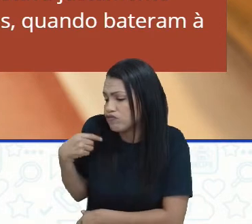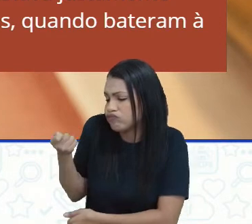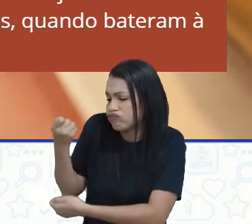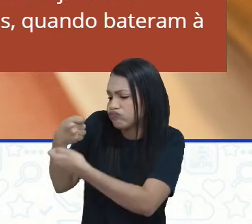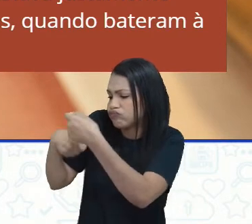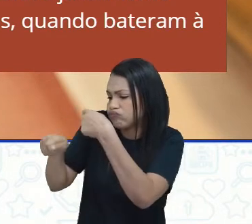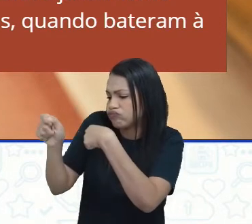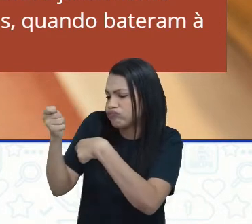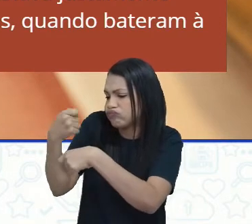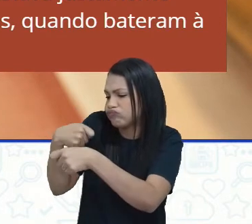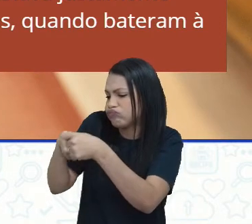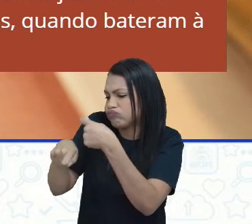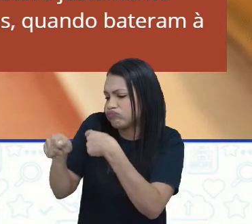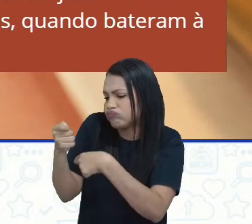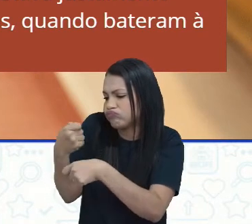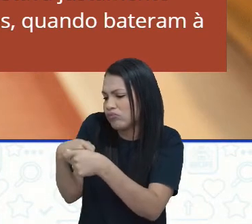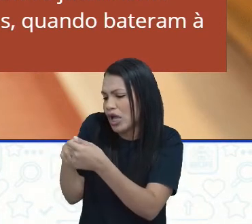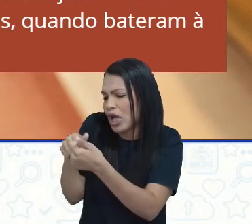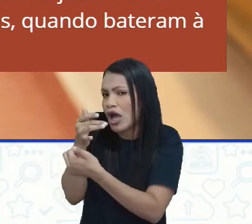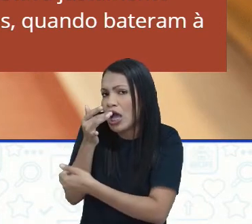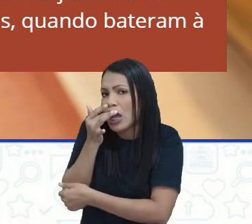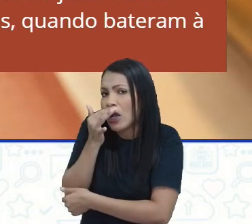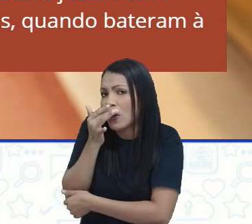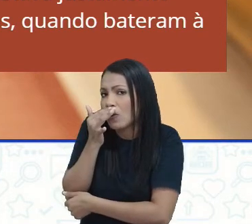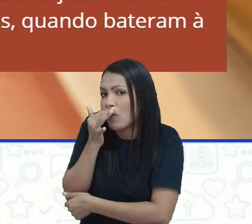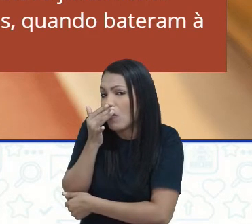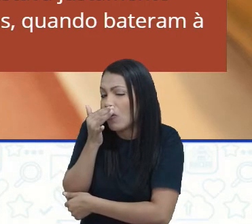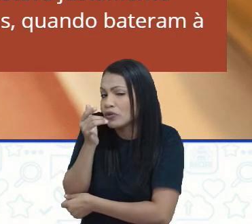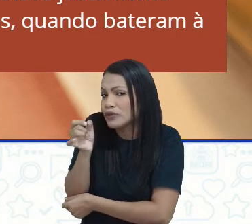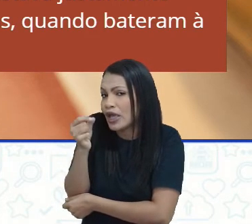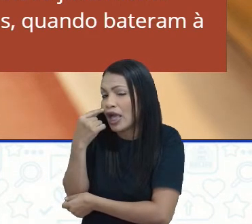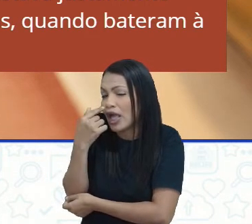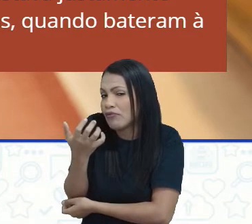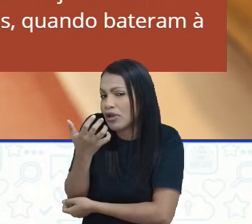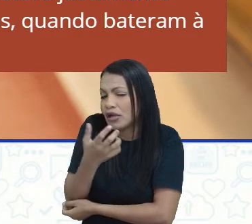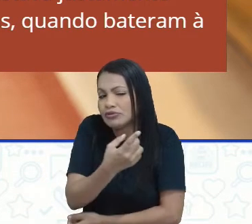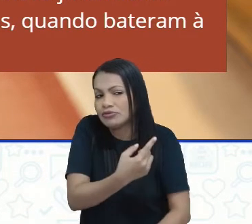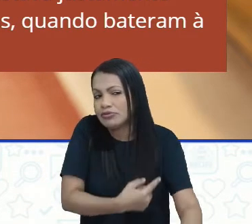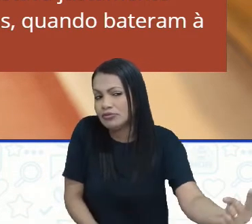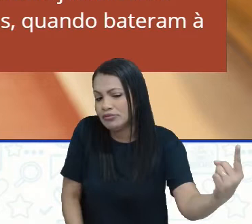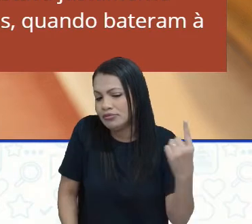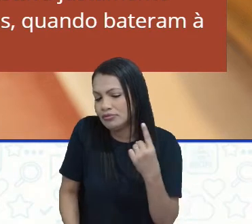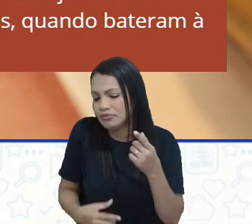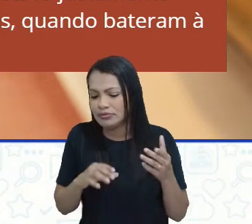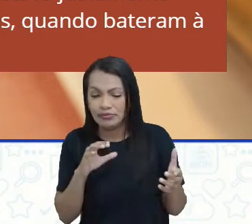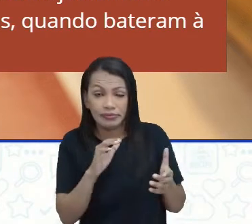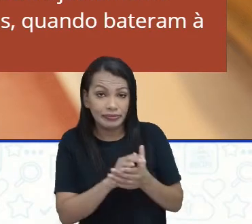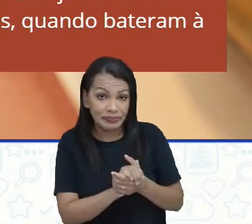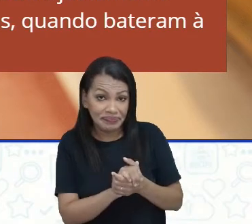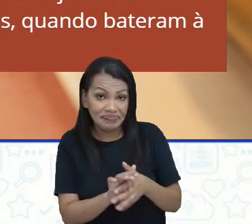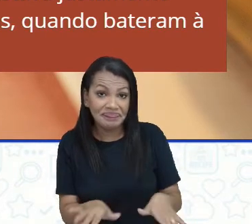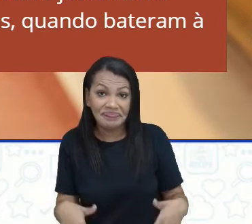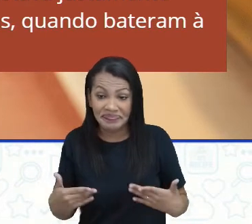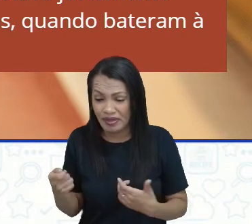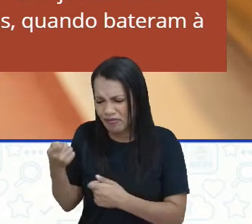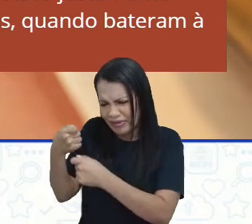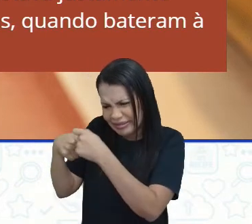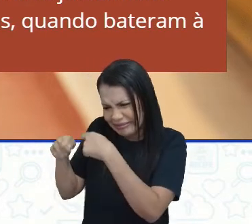no tapete as lãs e as cores que lhe dariam companhia. E aos poucos seu desejo foi